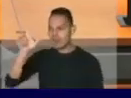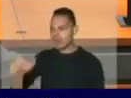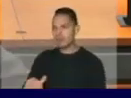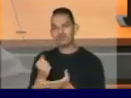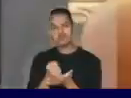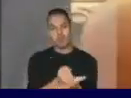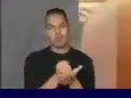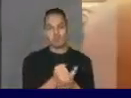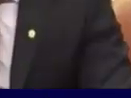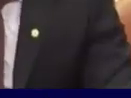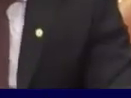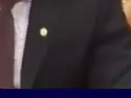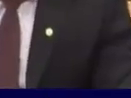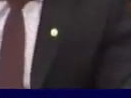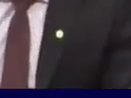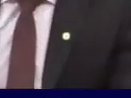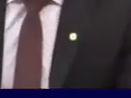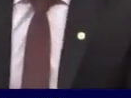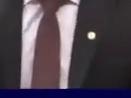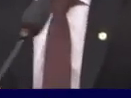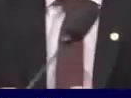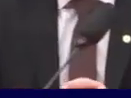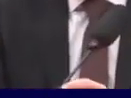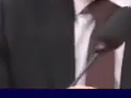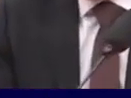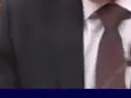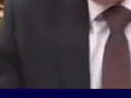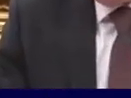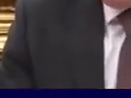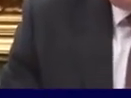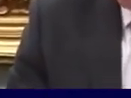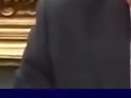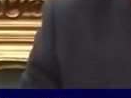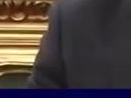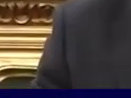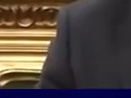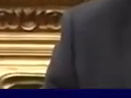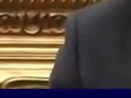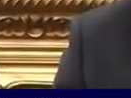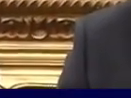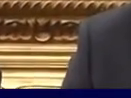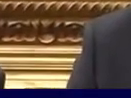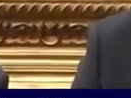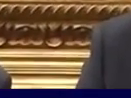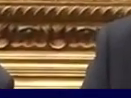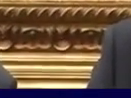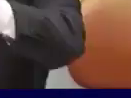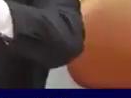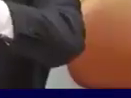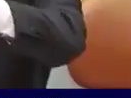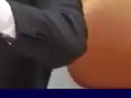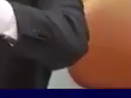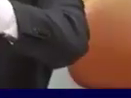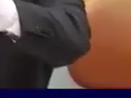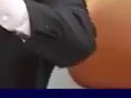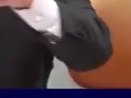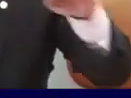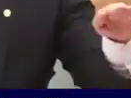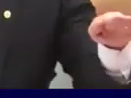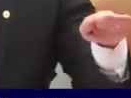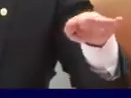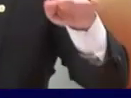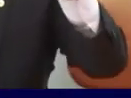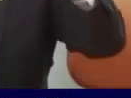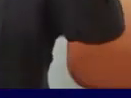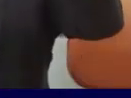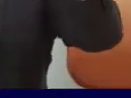é. O senhor não tem fato, o senhor não tem argumento, o senhor só tem ofensas. O senhor é um desqualificado para o exercício desse cargo. Absolutamente